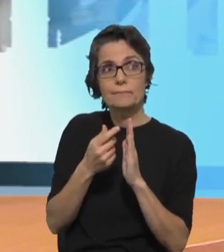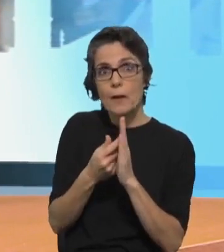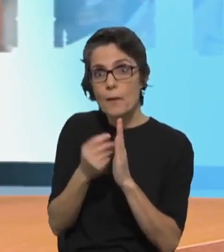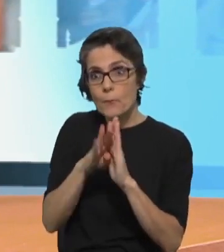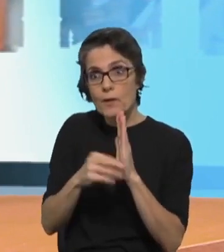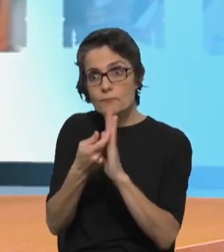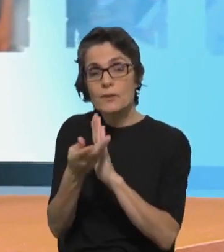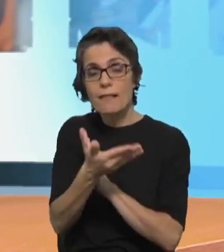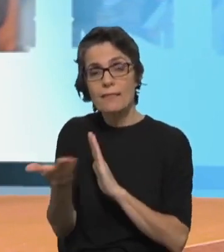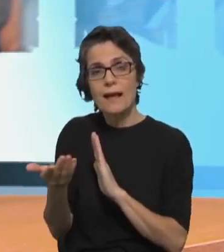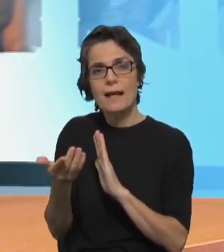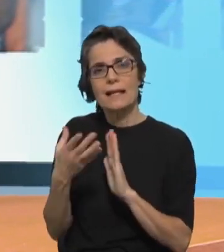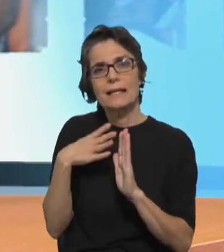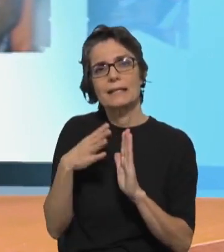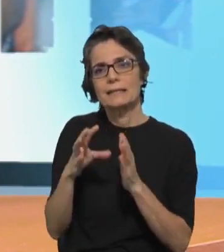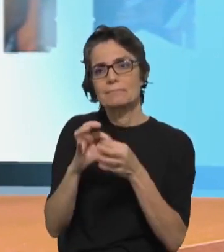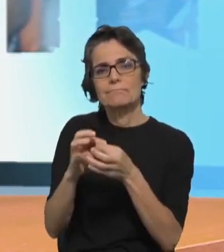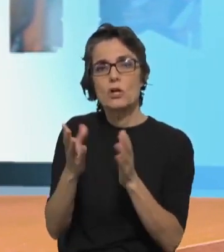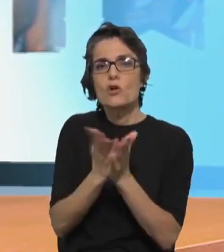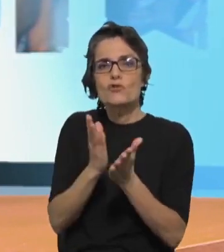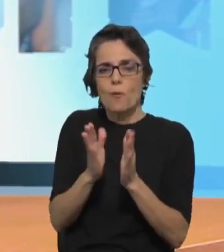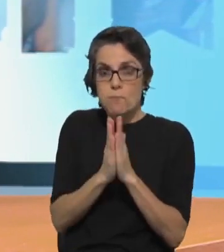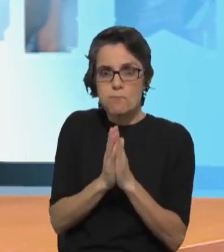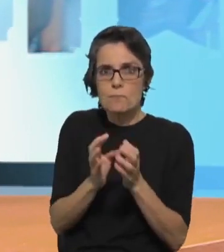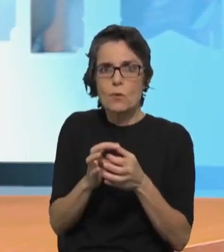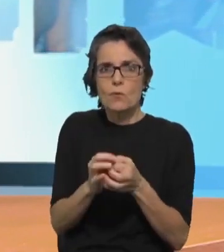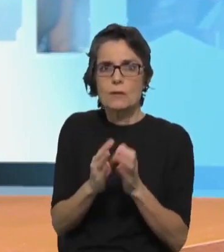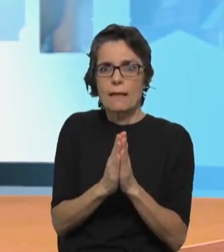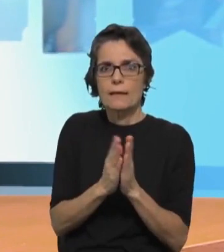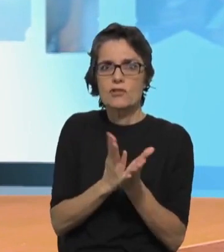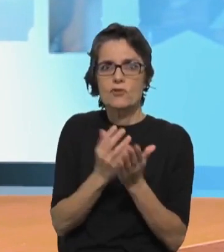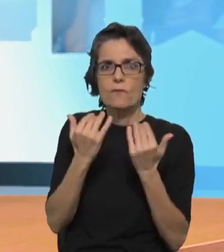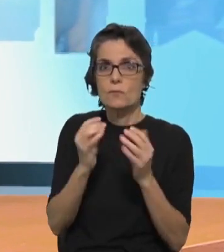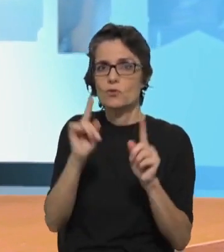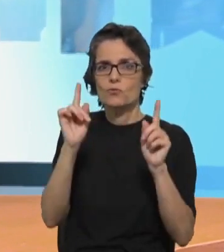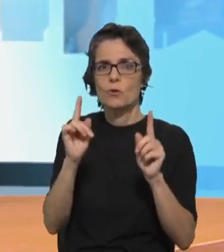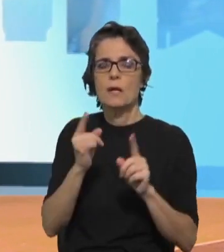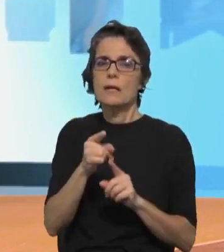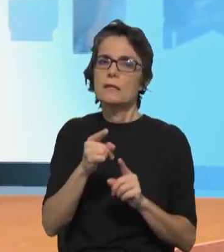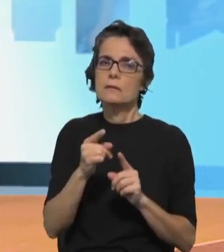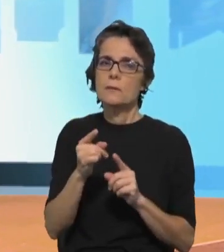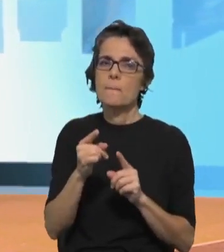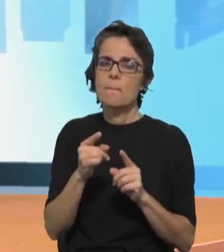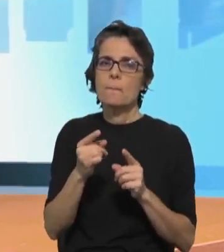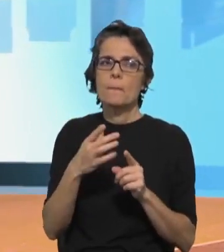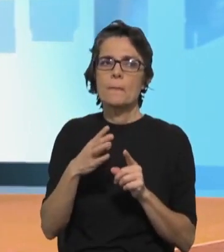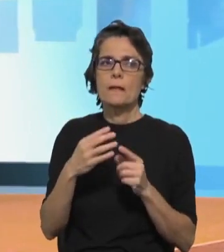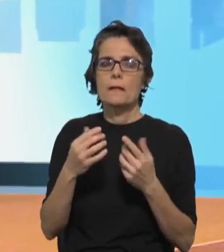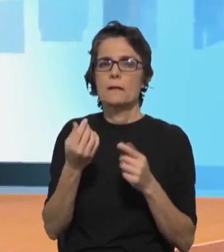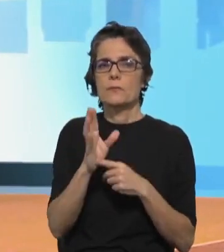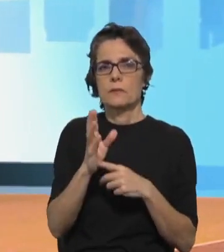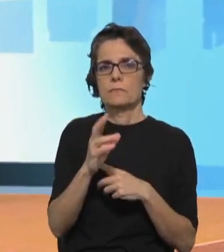se quer posicionar apenas na esfera do religioso, ou seja, não quer estar apenas dentro da igreja no